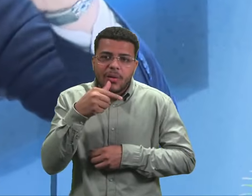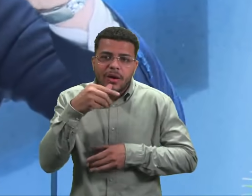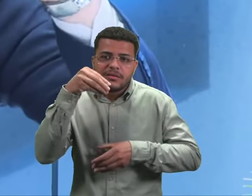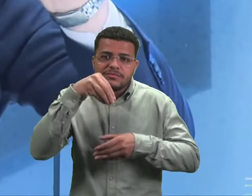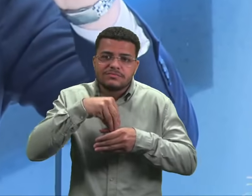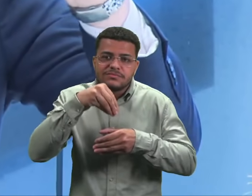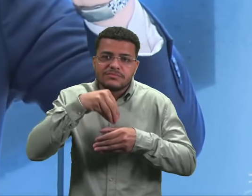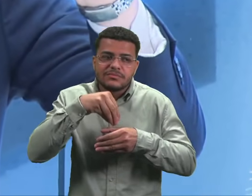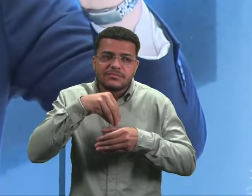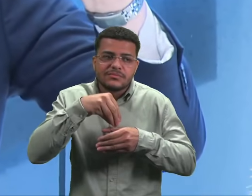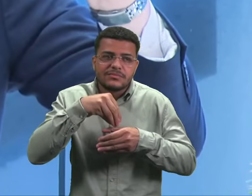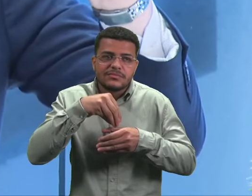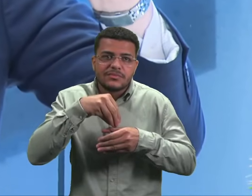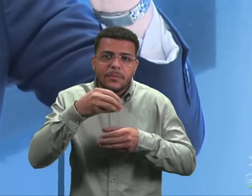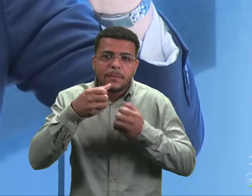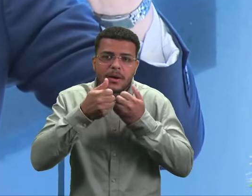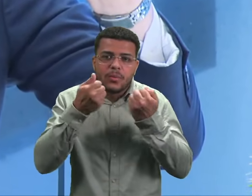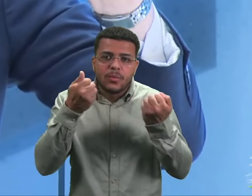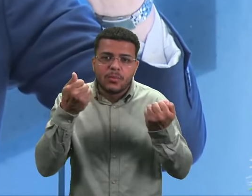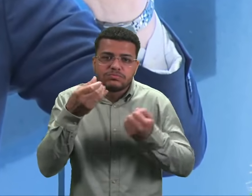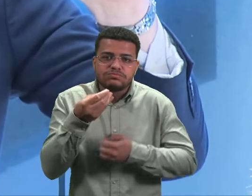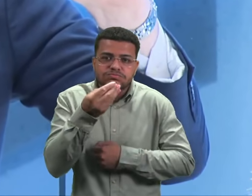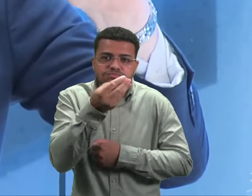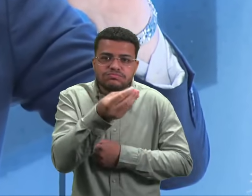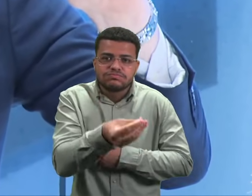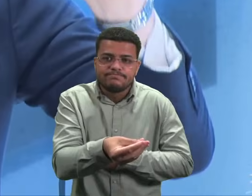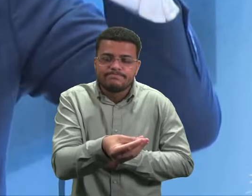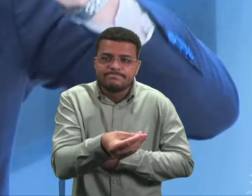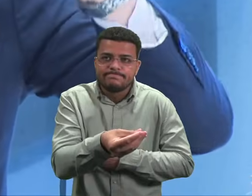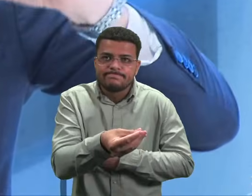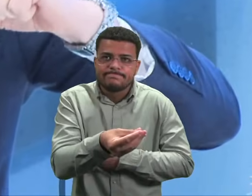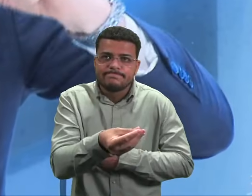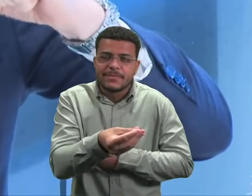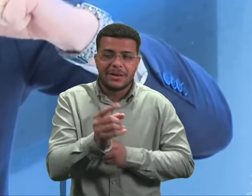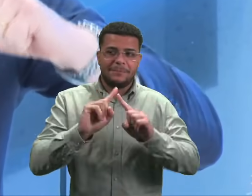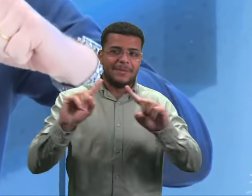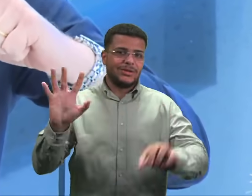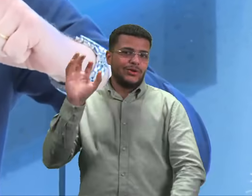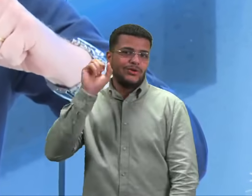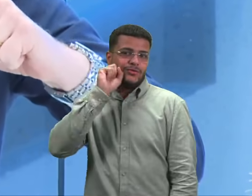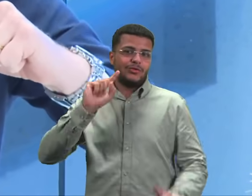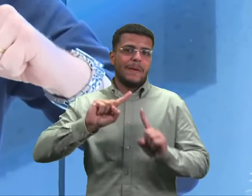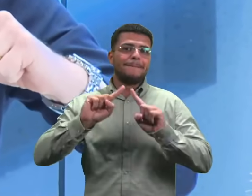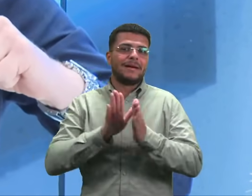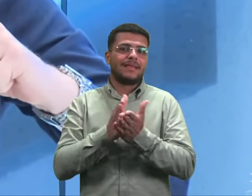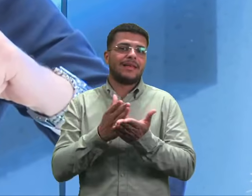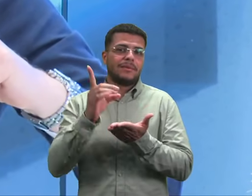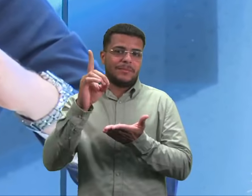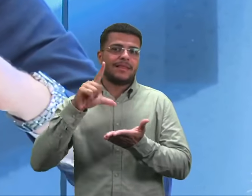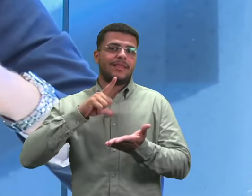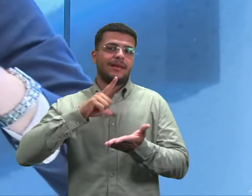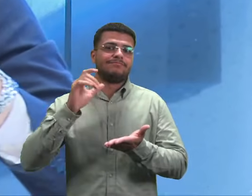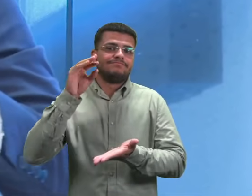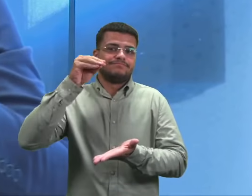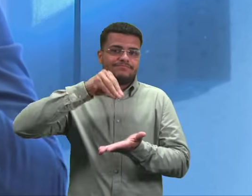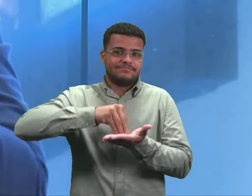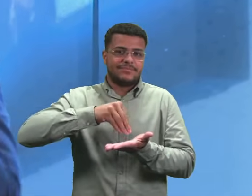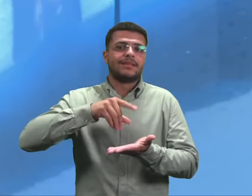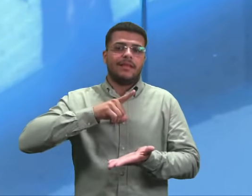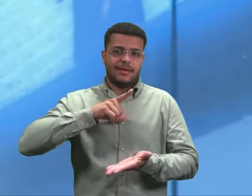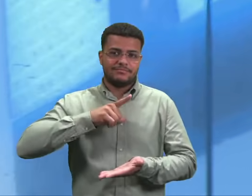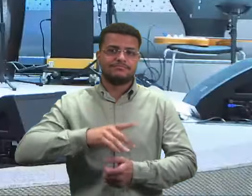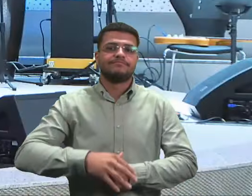E ninguém ouviu aquilo que Jesus disse para João, mas na Bíblia está registrado isso. E no